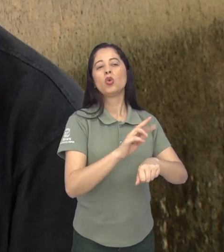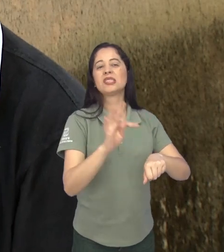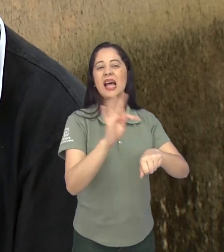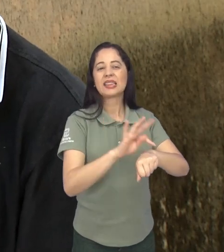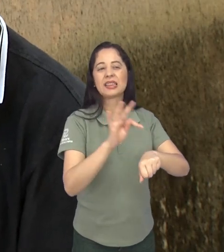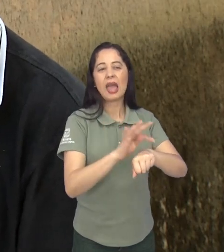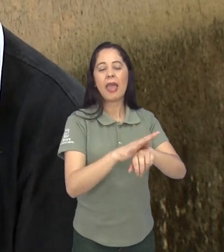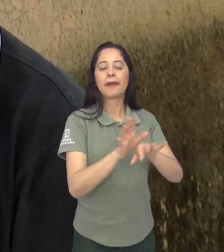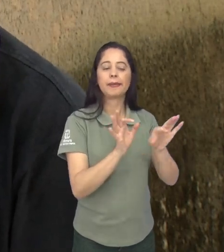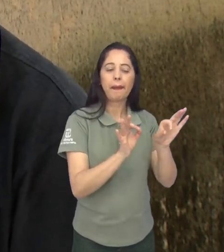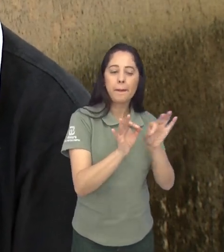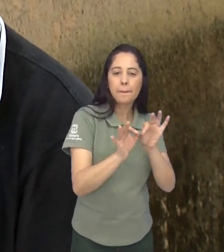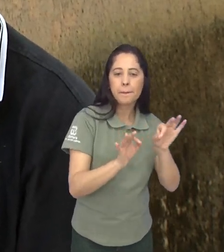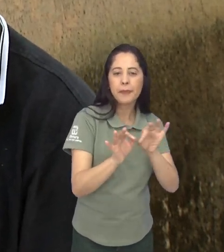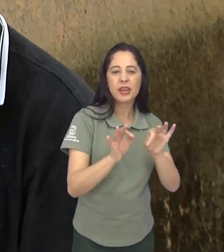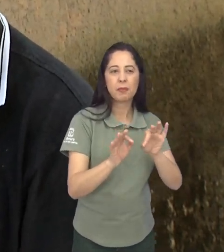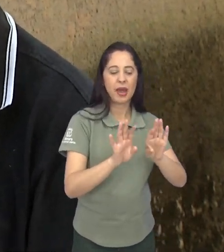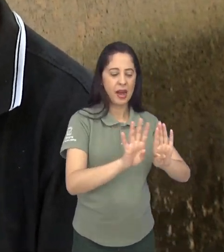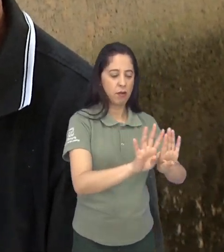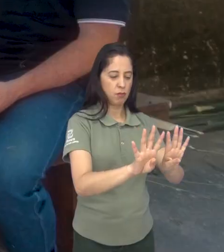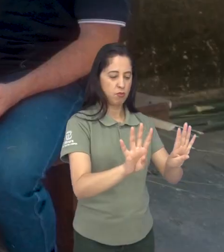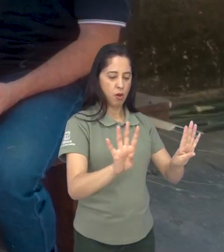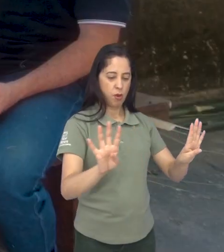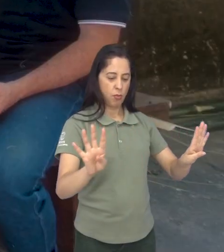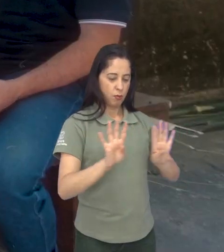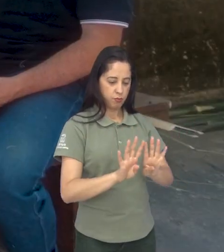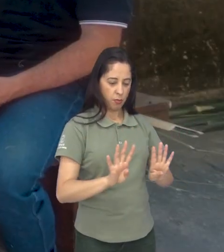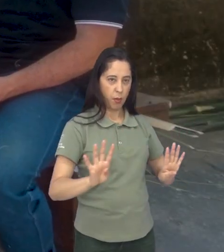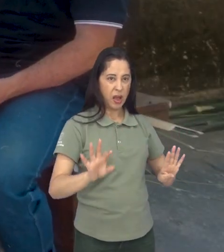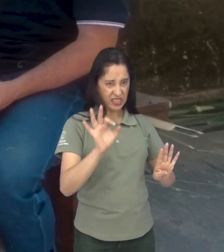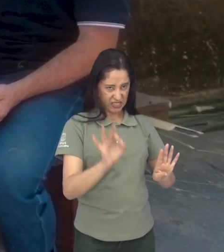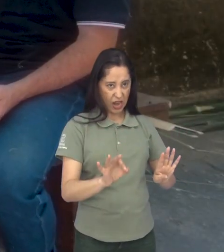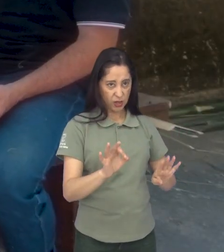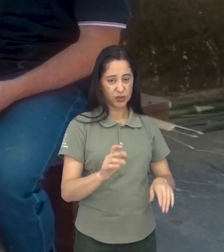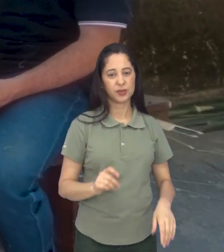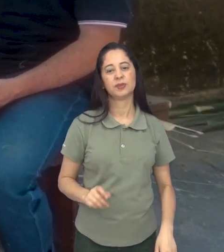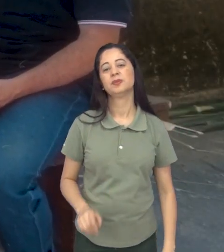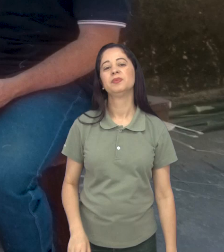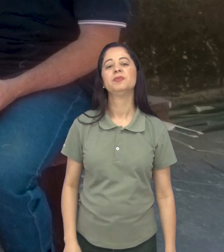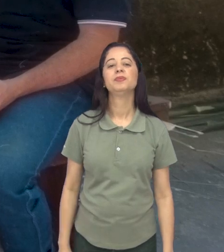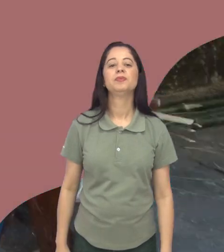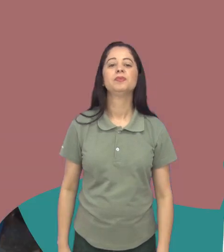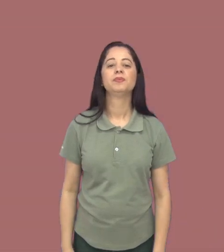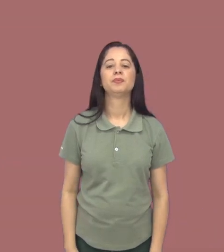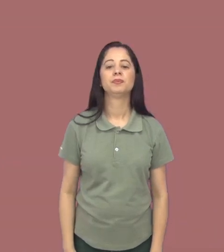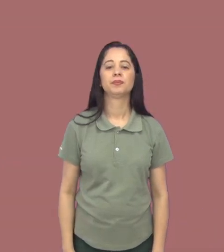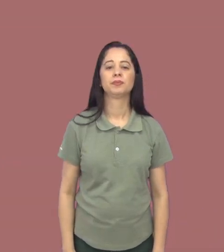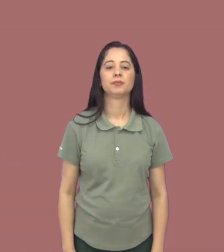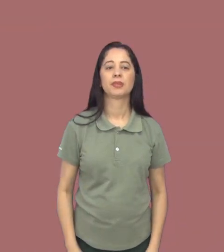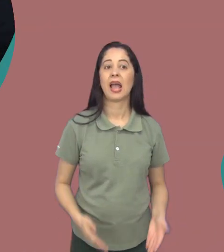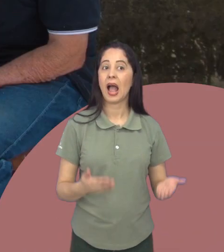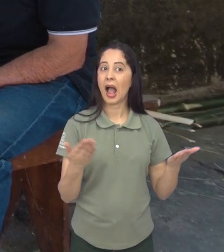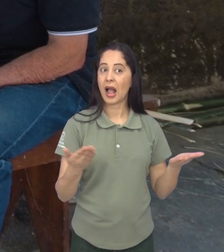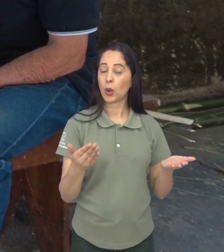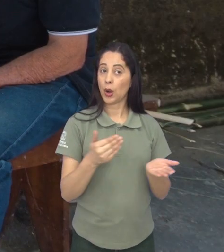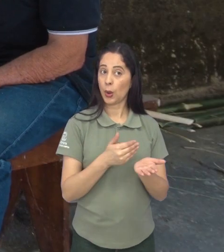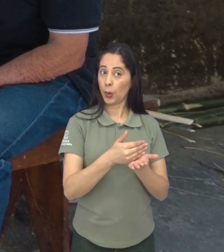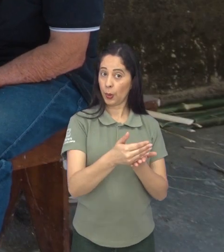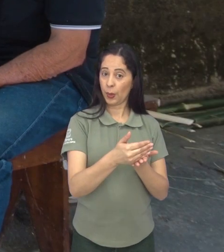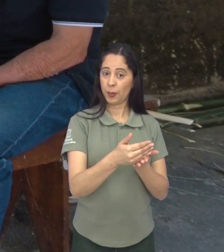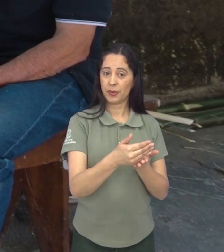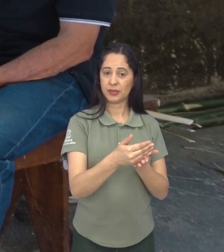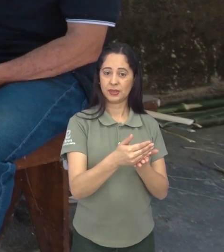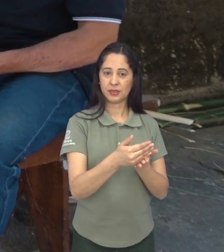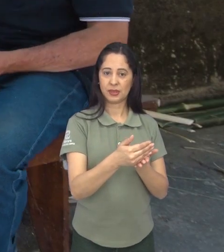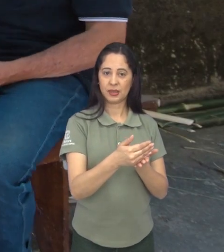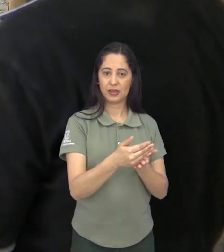tapumes, as cercas. É com essa técnica. É essa técnica. Então tá. Bom, a gente vai começar